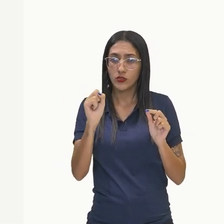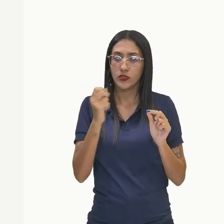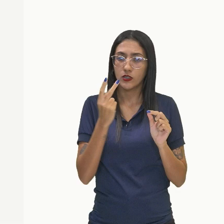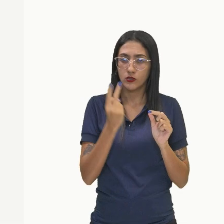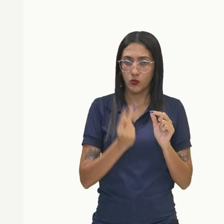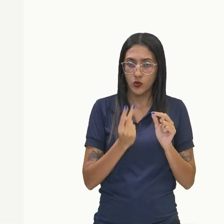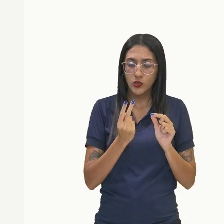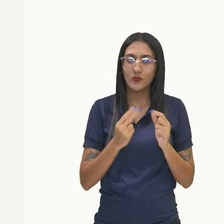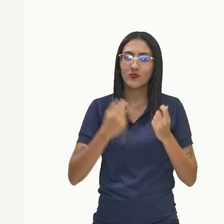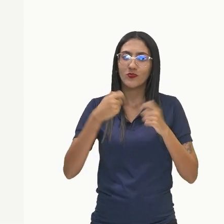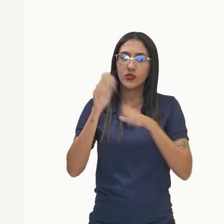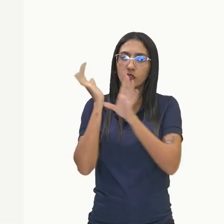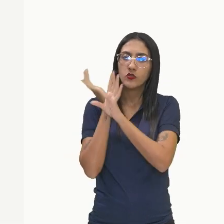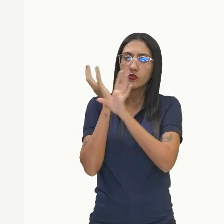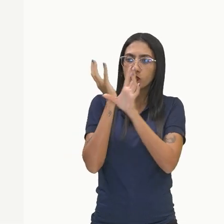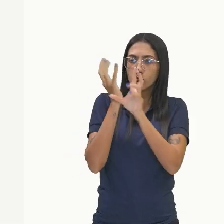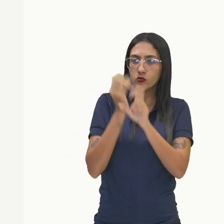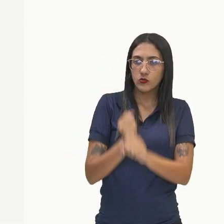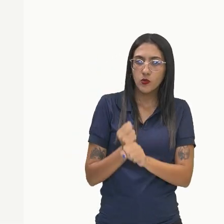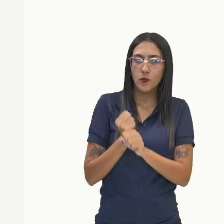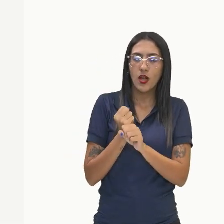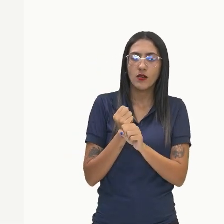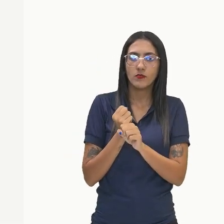força contra-eletromotriz.